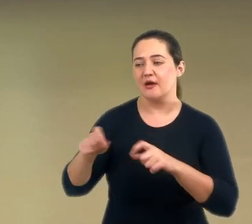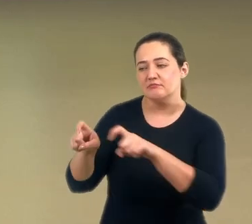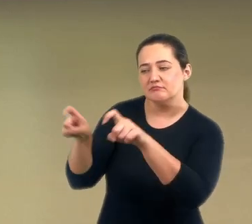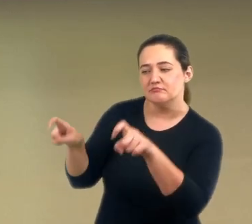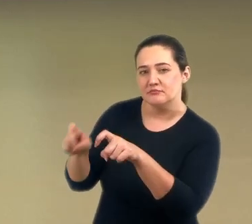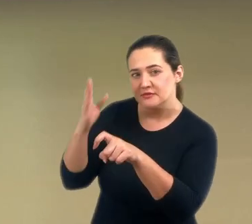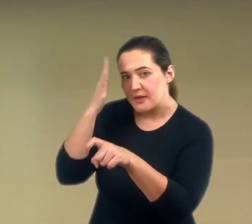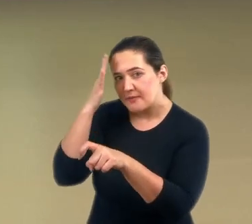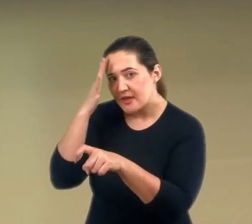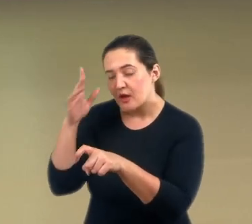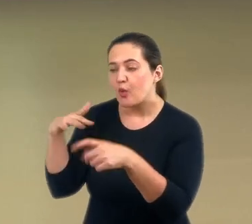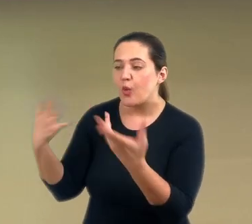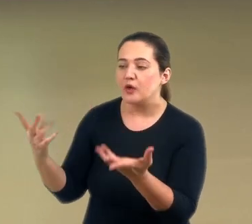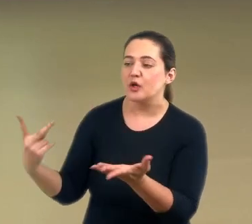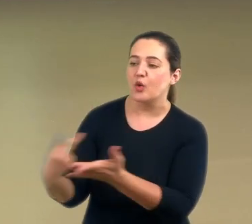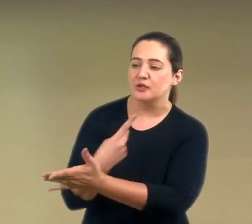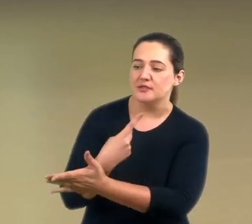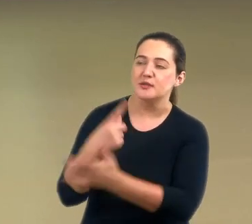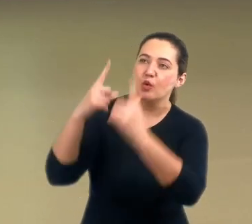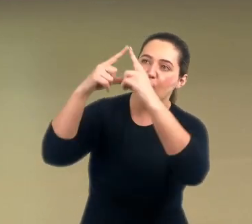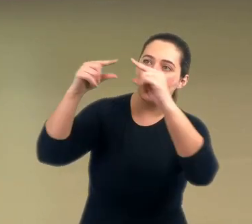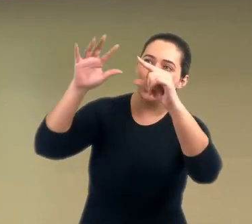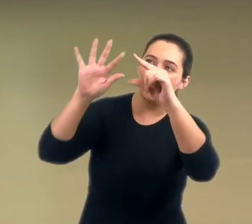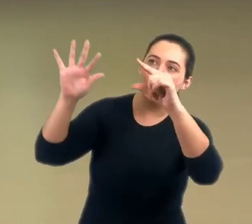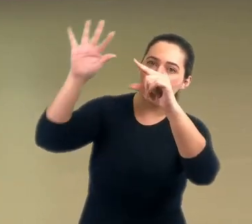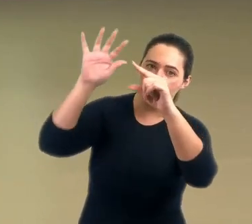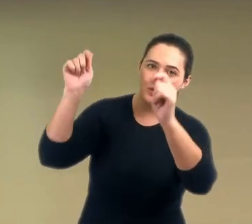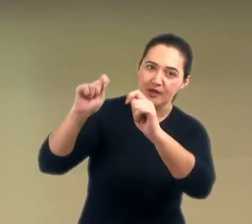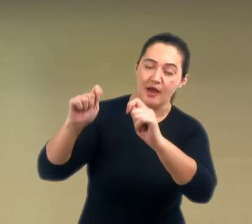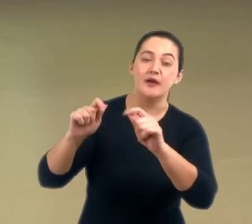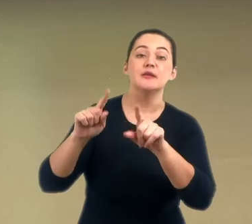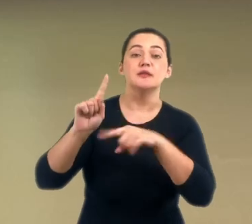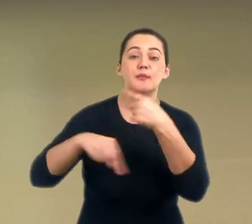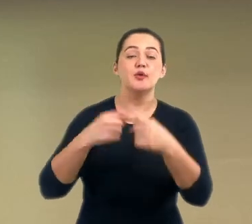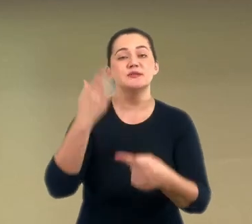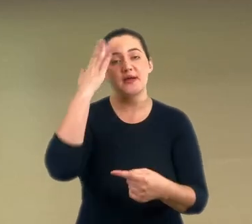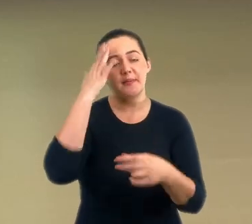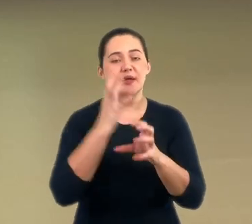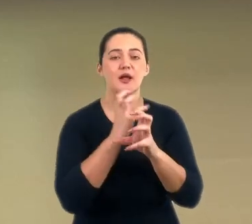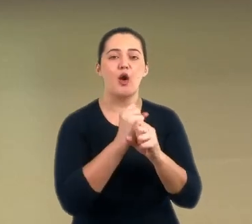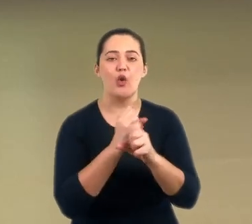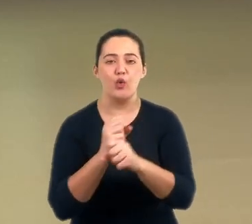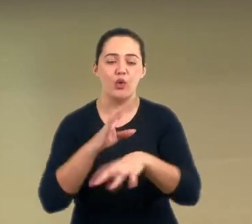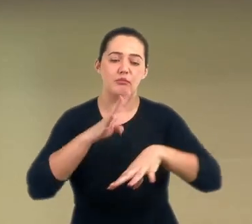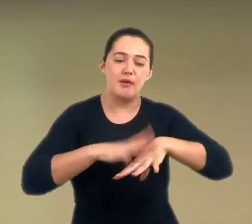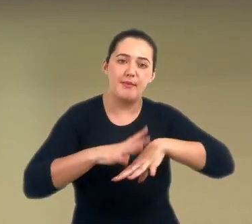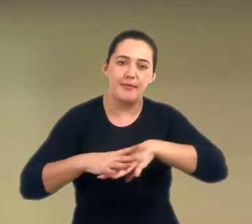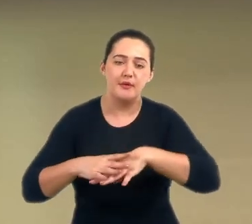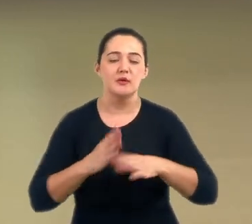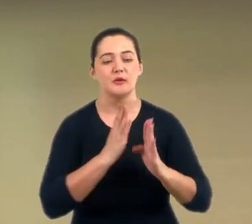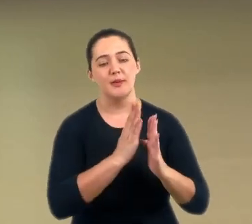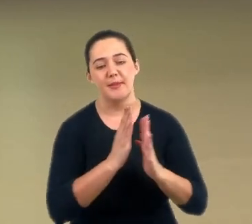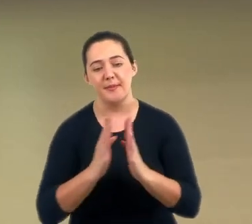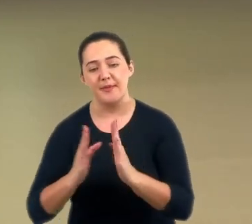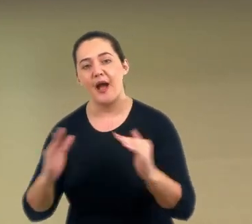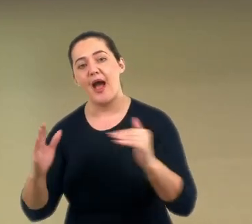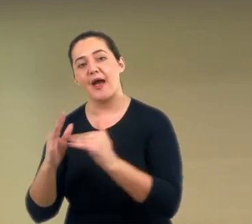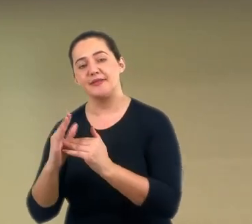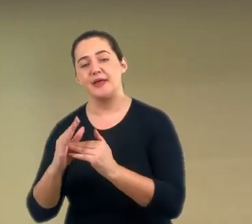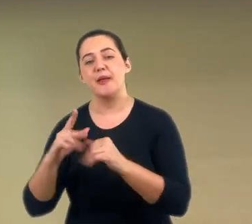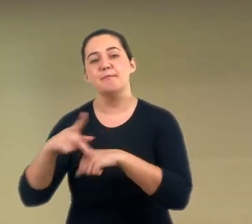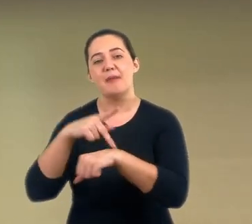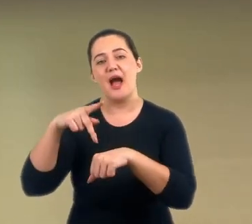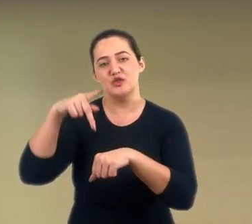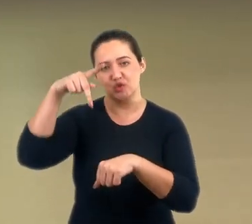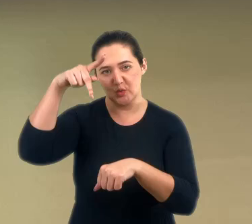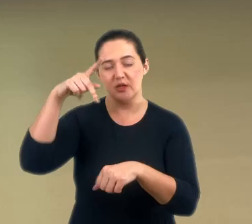verificar quando houve a visibilidade lunar em Jerusalém e a partir daí a gente conta os dias até chegar à Páscoa e